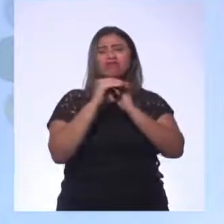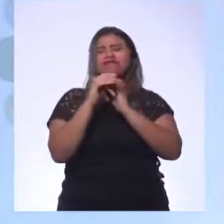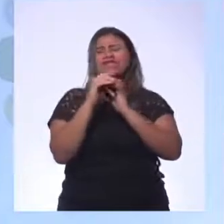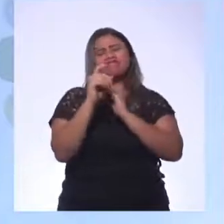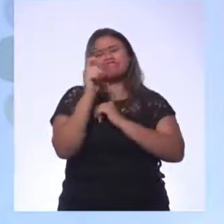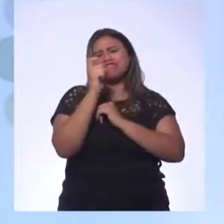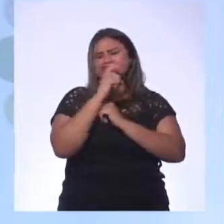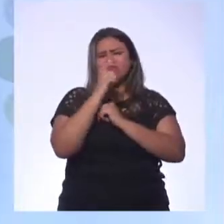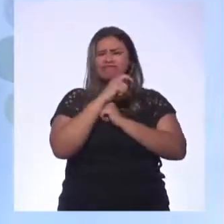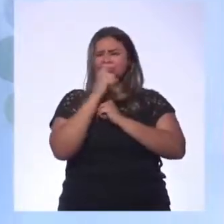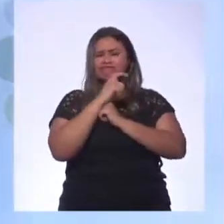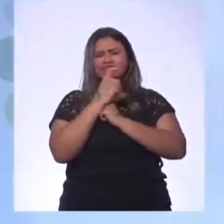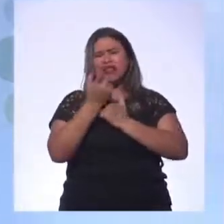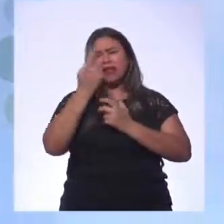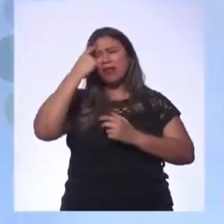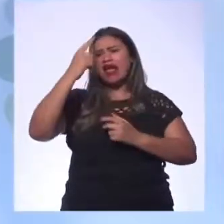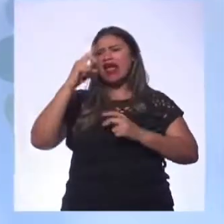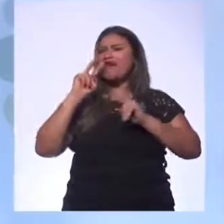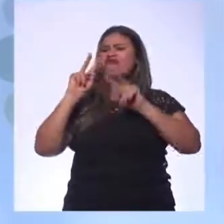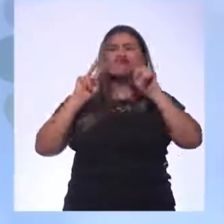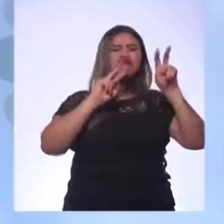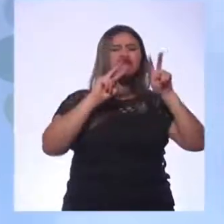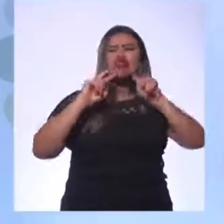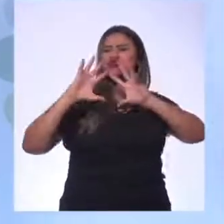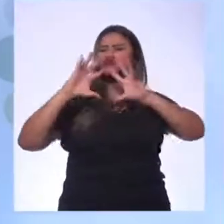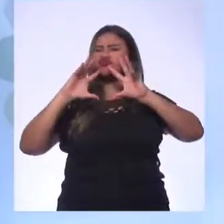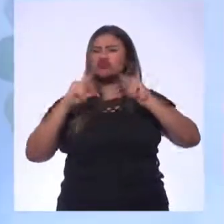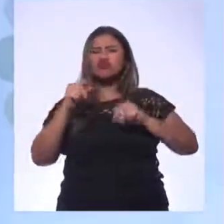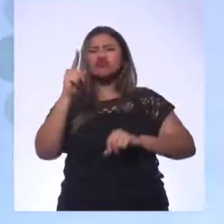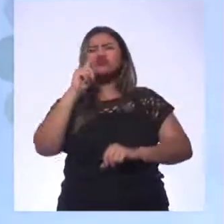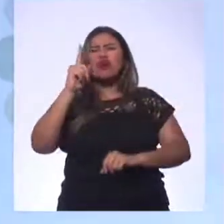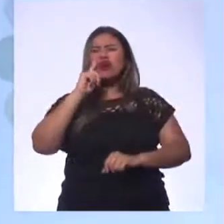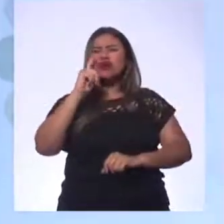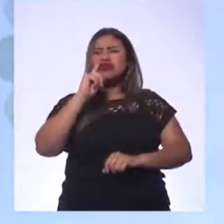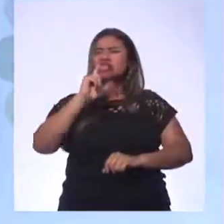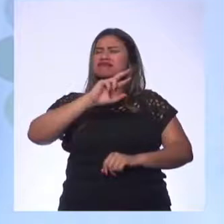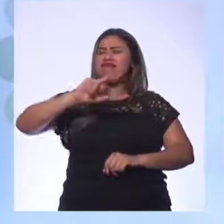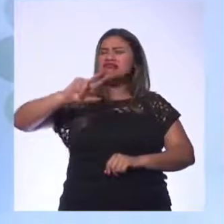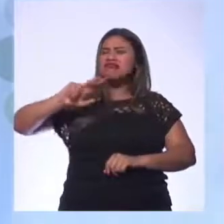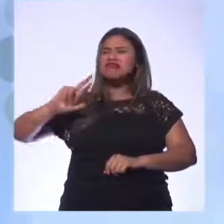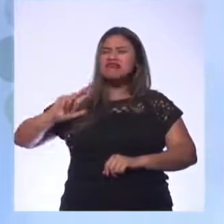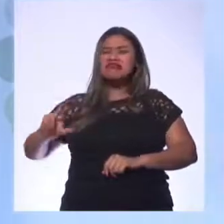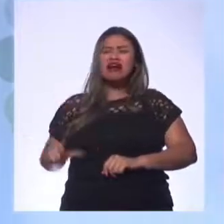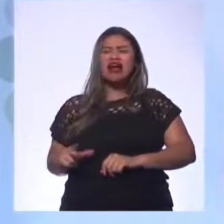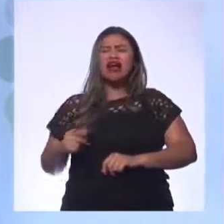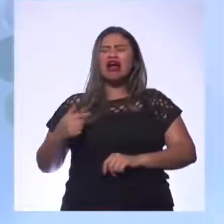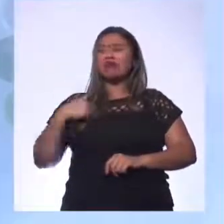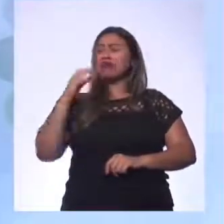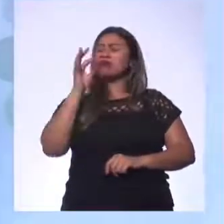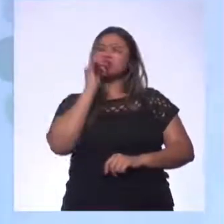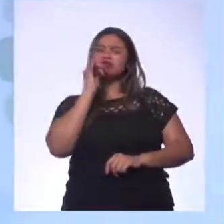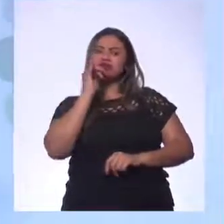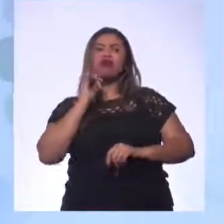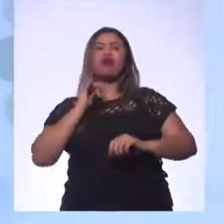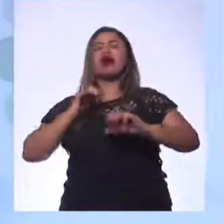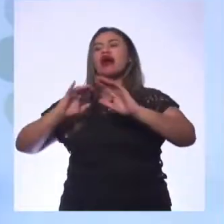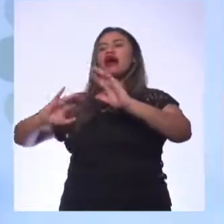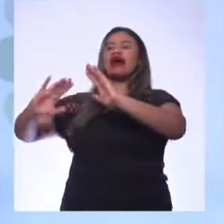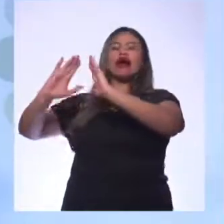como a gente aceitar isso vendo o que a gente vê no nosso dia a dia, né? Você passa por um bairro